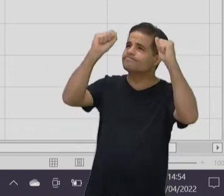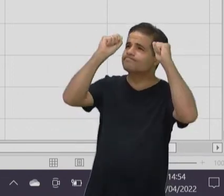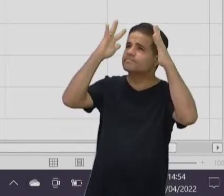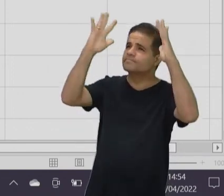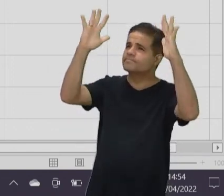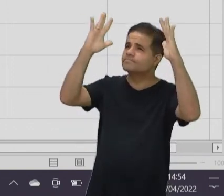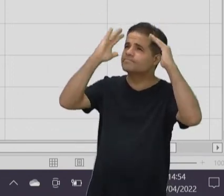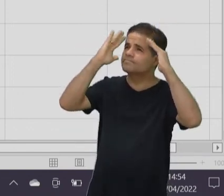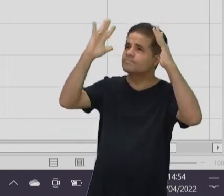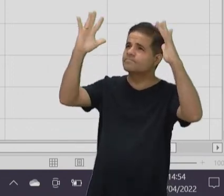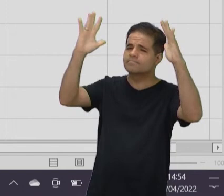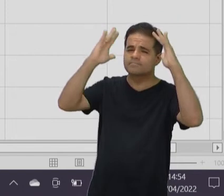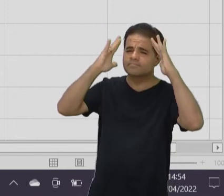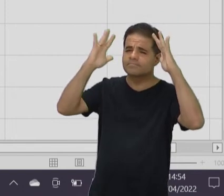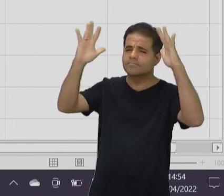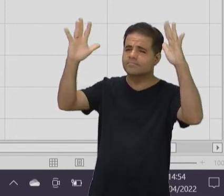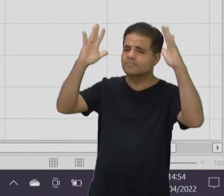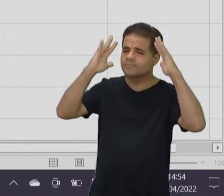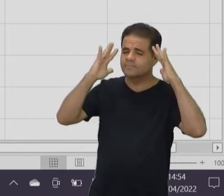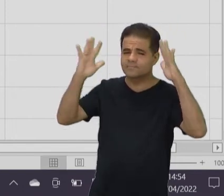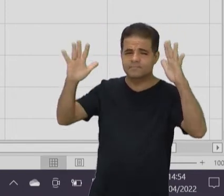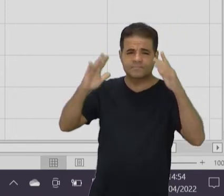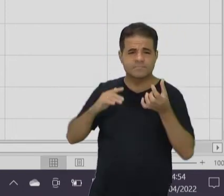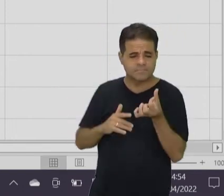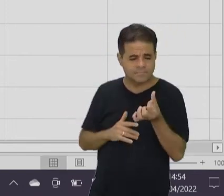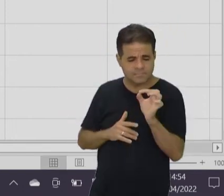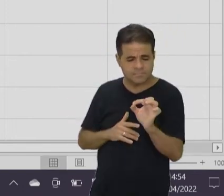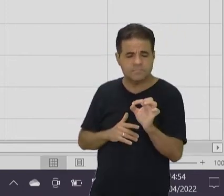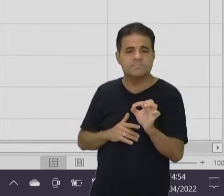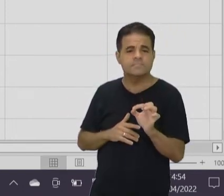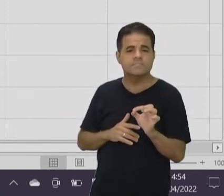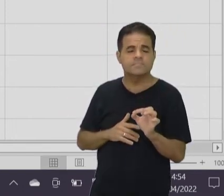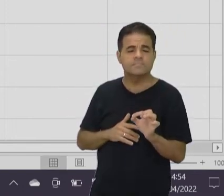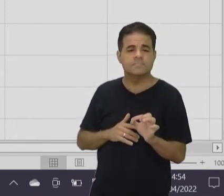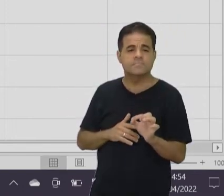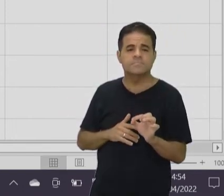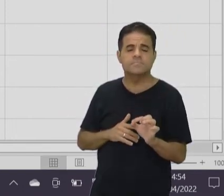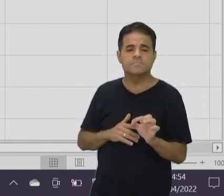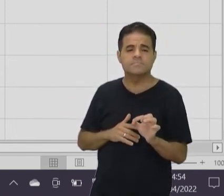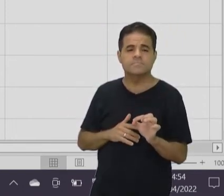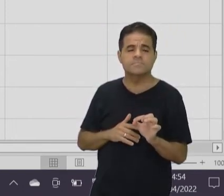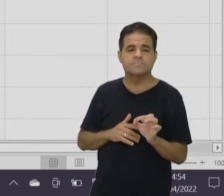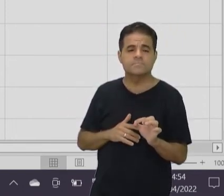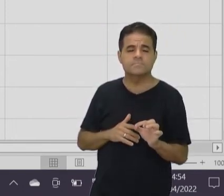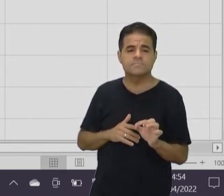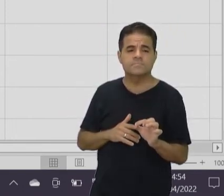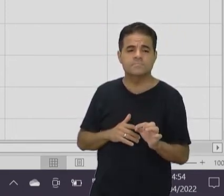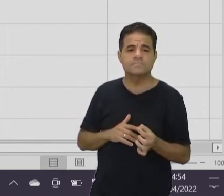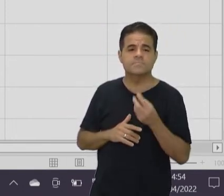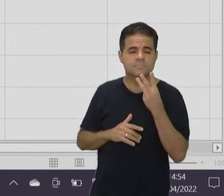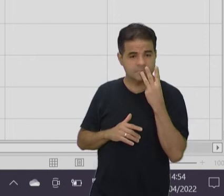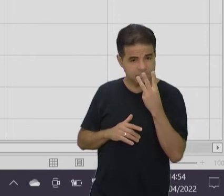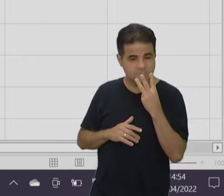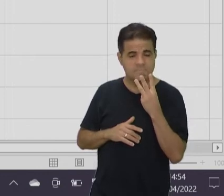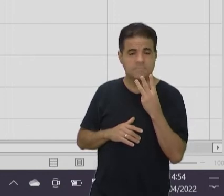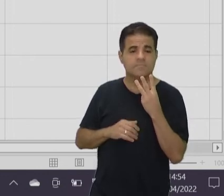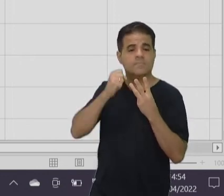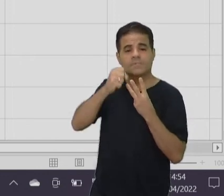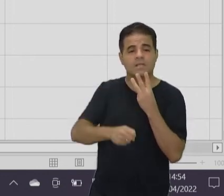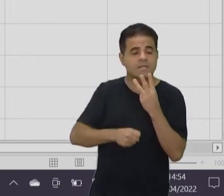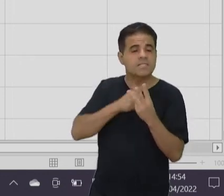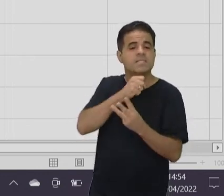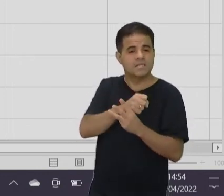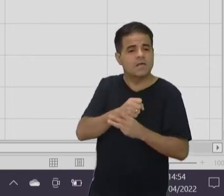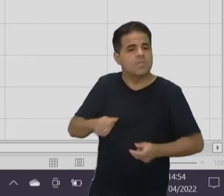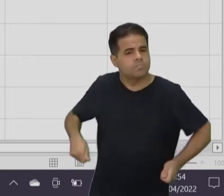lá um pacote, ele daí tem mais ou menos umas 60 fraldas. Se ela usa umas 5 por mês, dia. e ela está com 3 anos. 3 Vamos colocar anos, 3 anos 3 aqui. anos. Esses